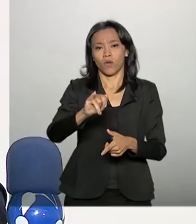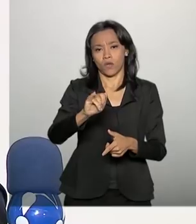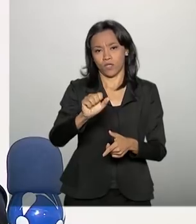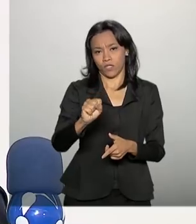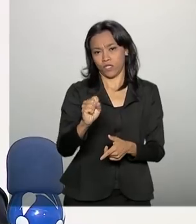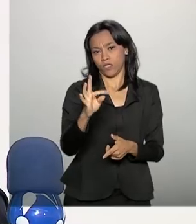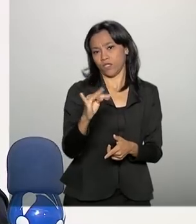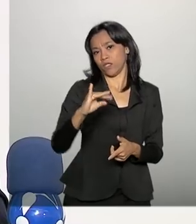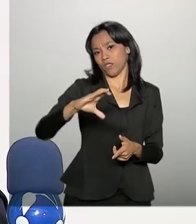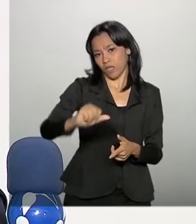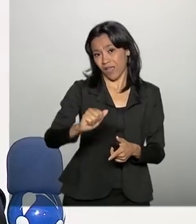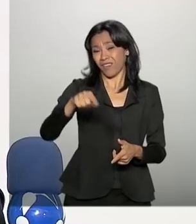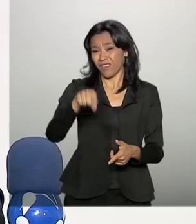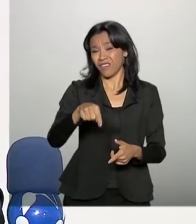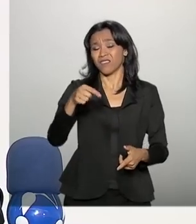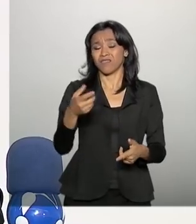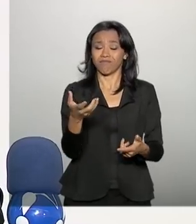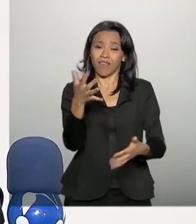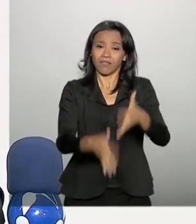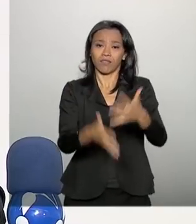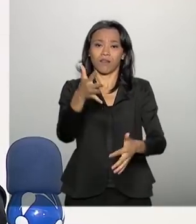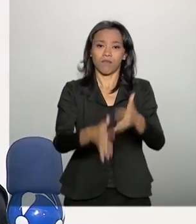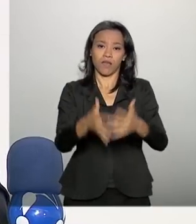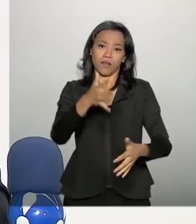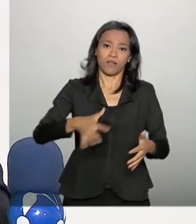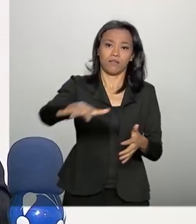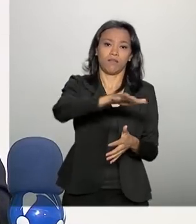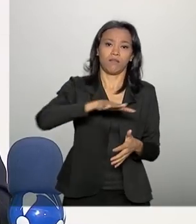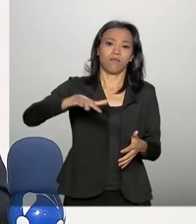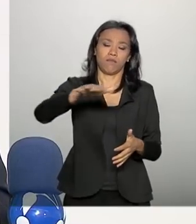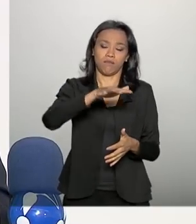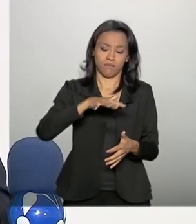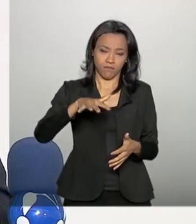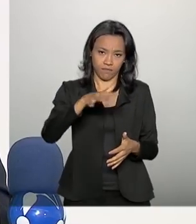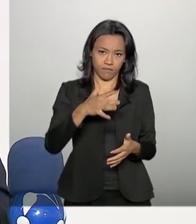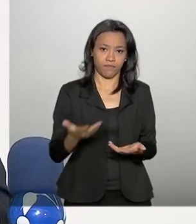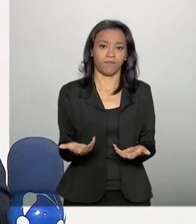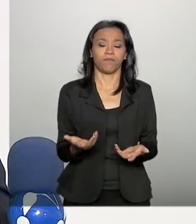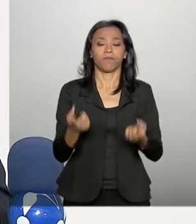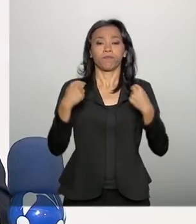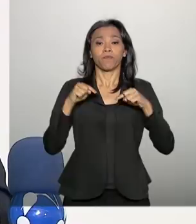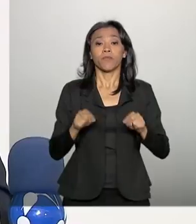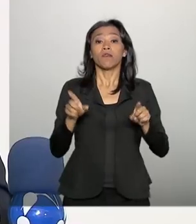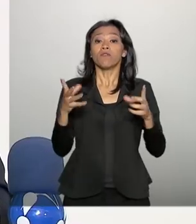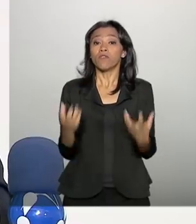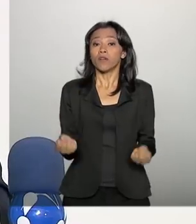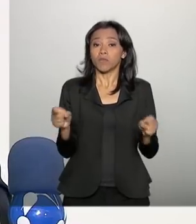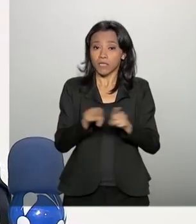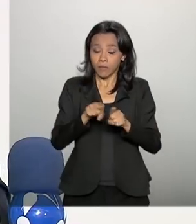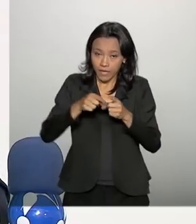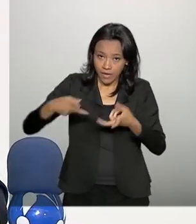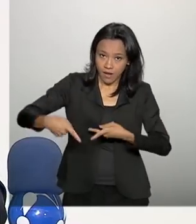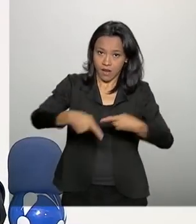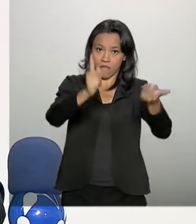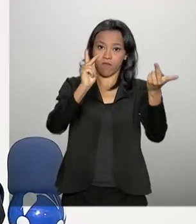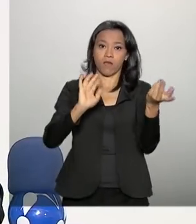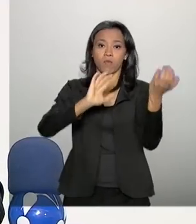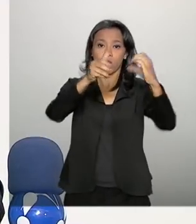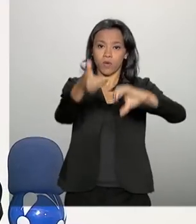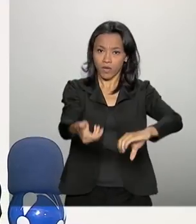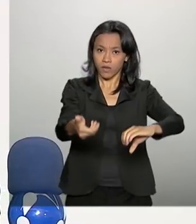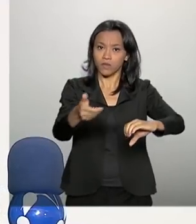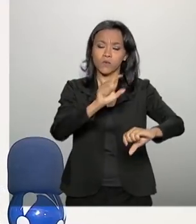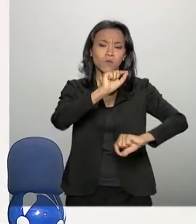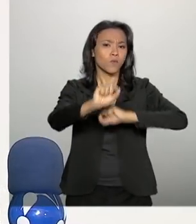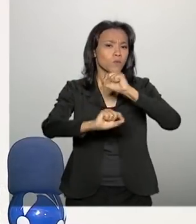atrapalhar o setor produtivo do Brasil levaremos também ao congresso de forma imediata